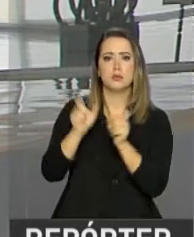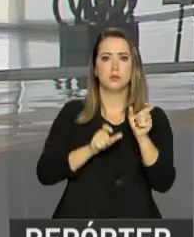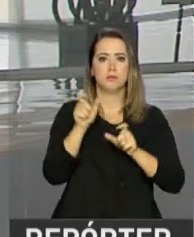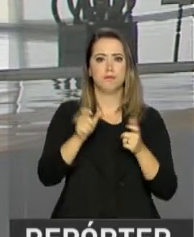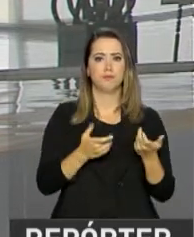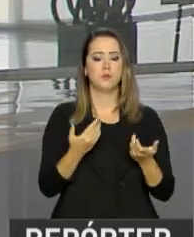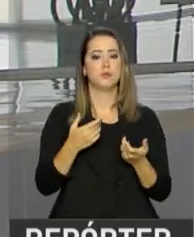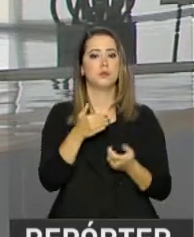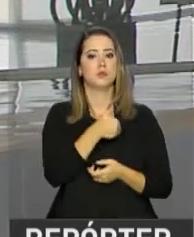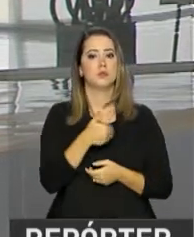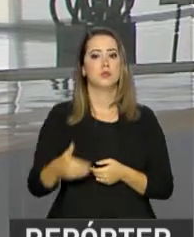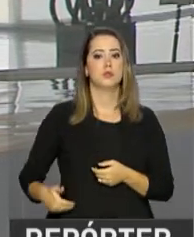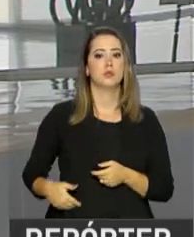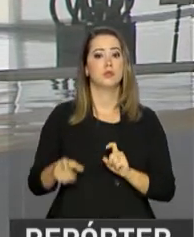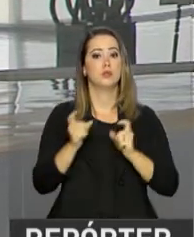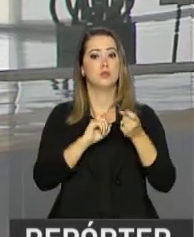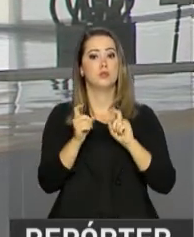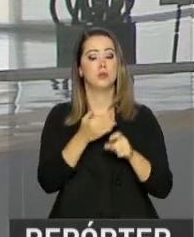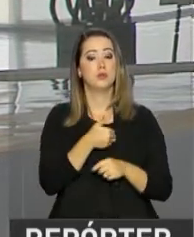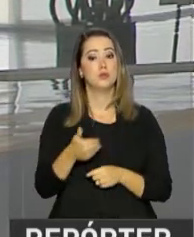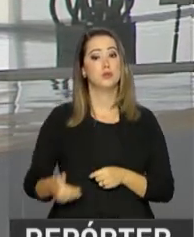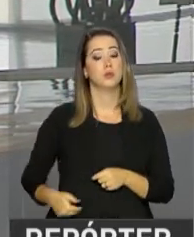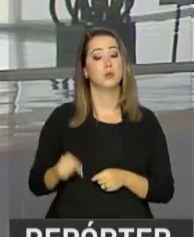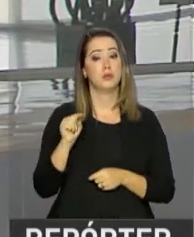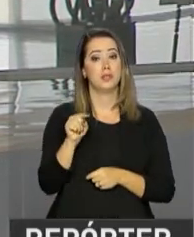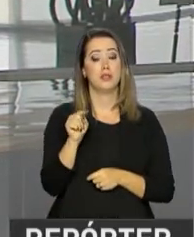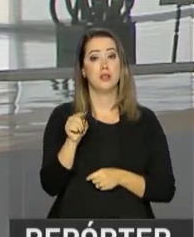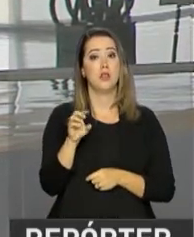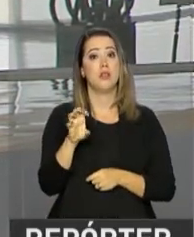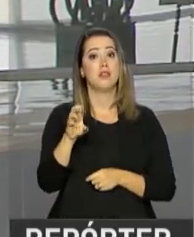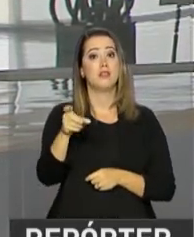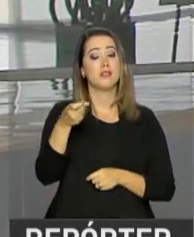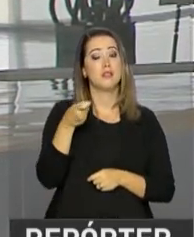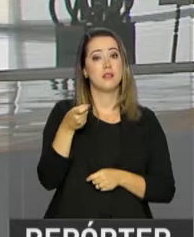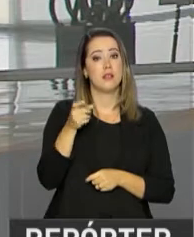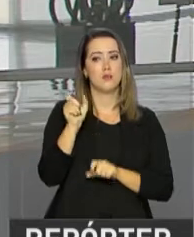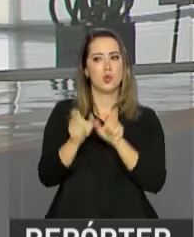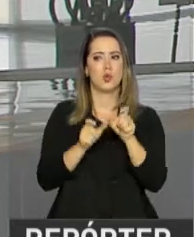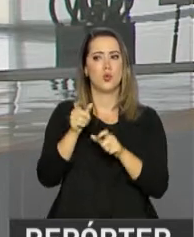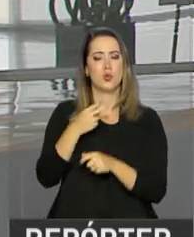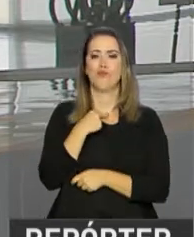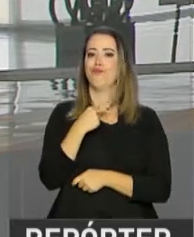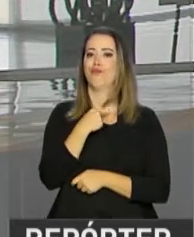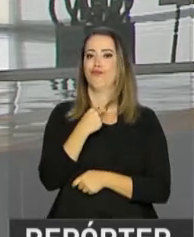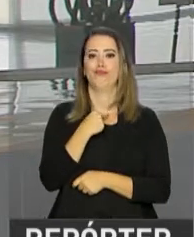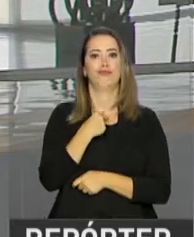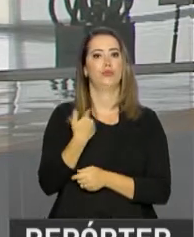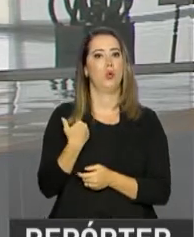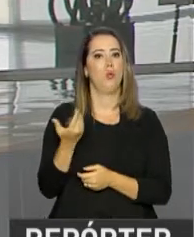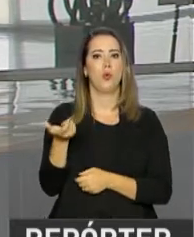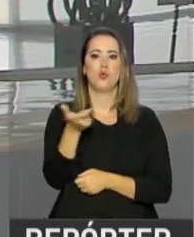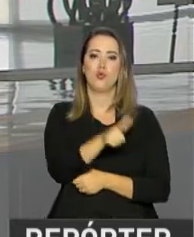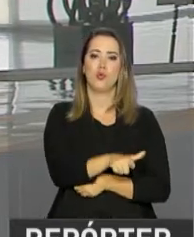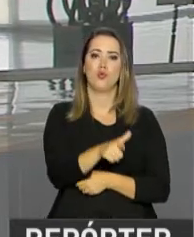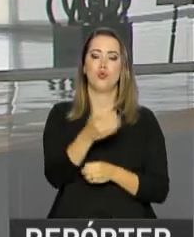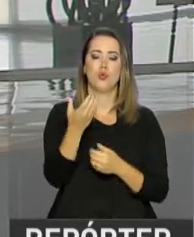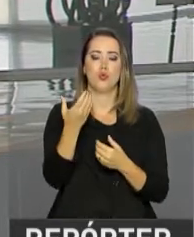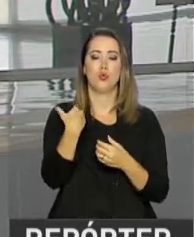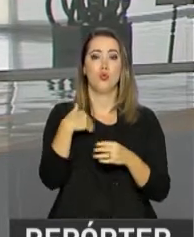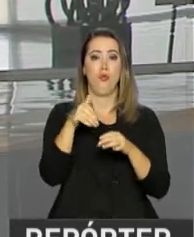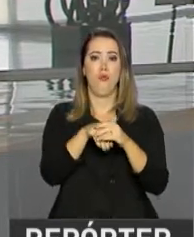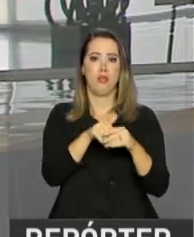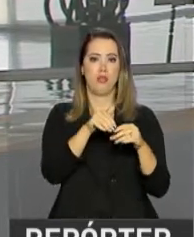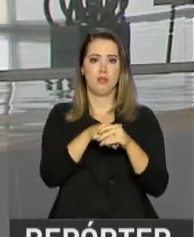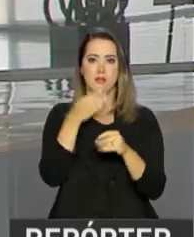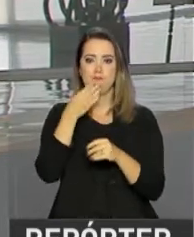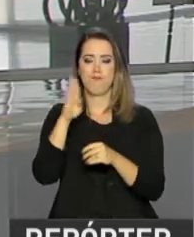máquina pública da administração pública, esses ex-servidores públicos não poderão concorrer a nenhum cargo eletivo